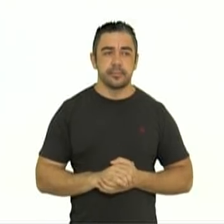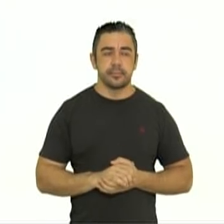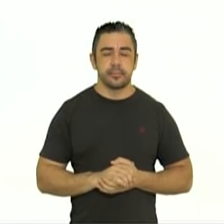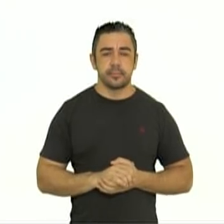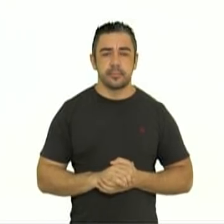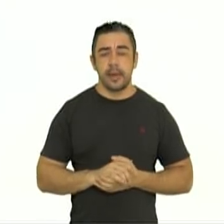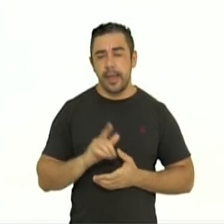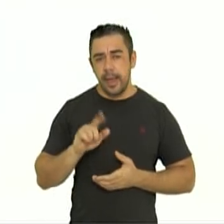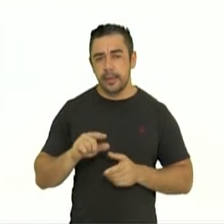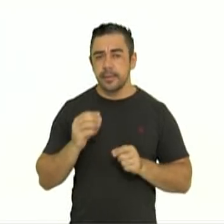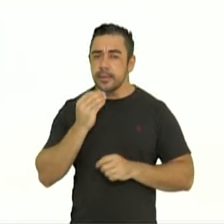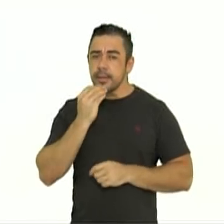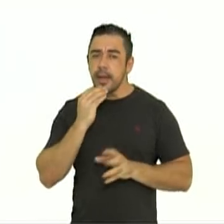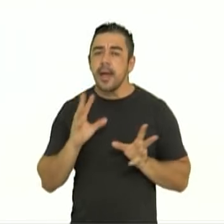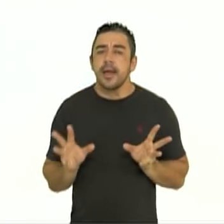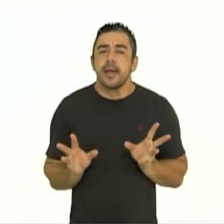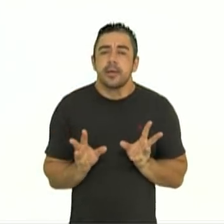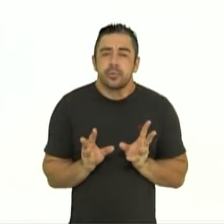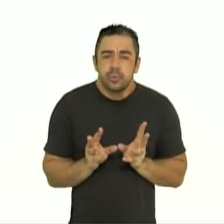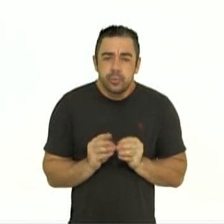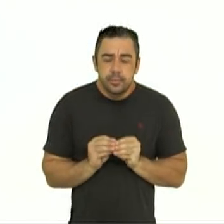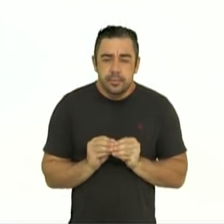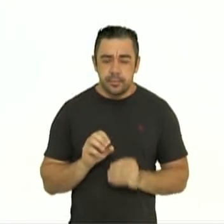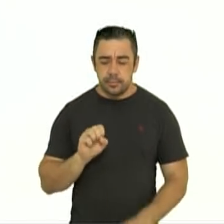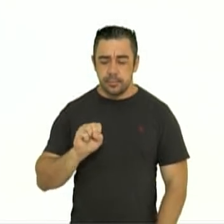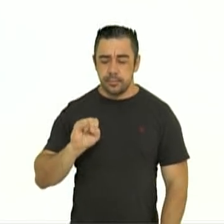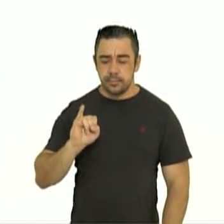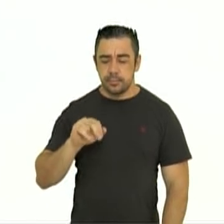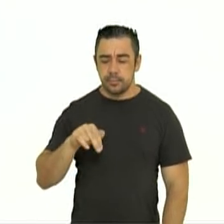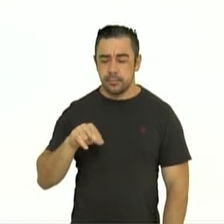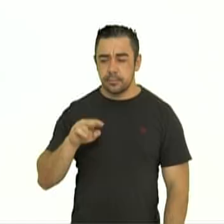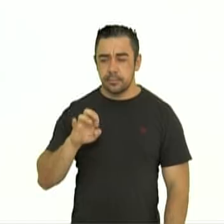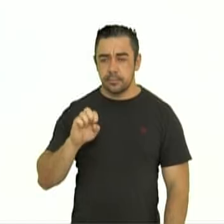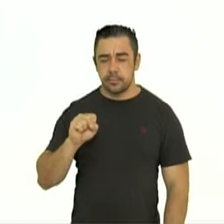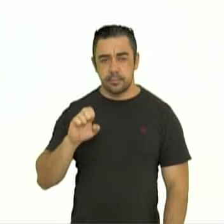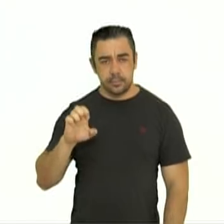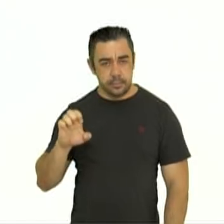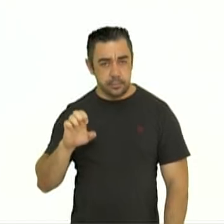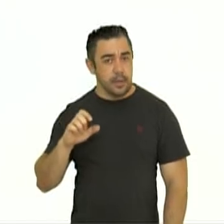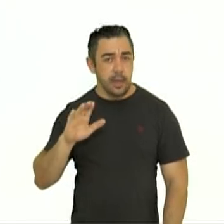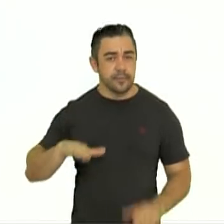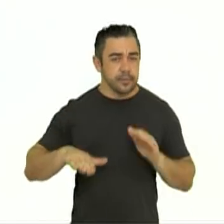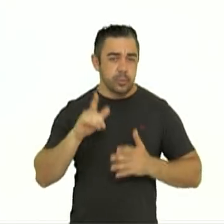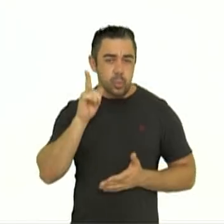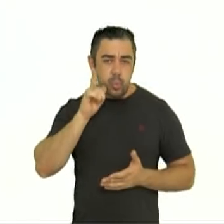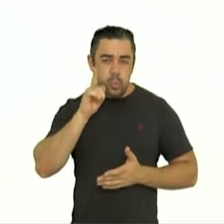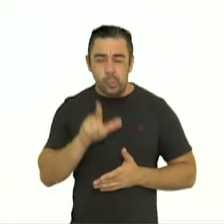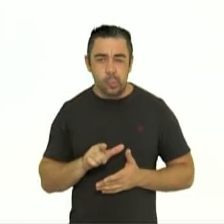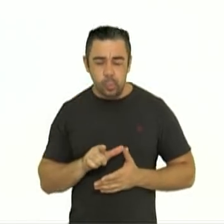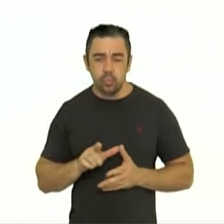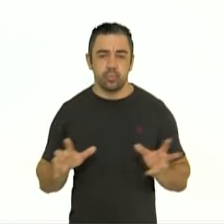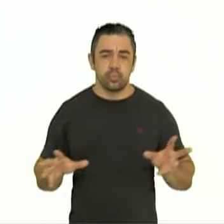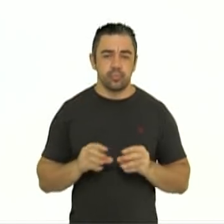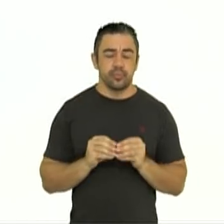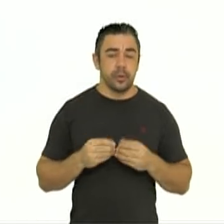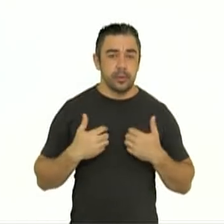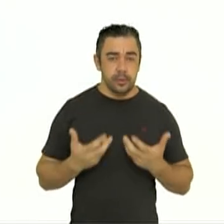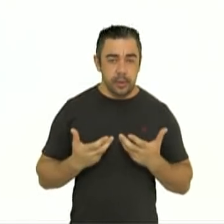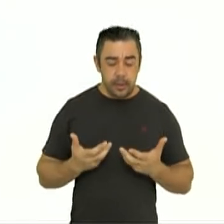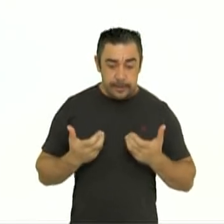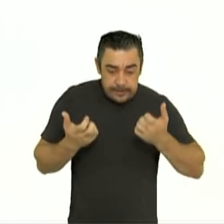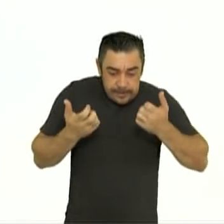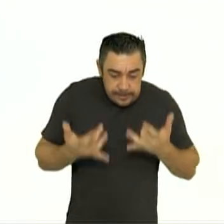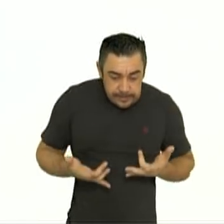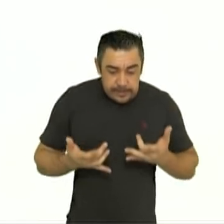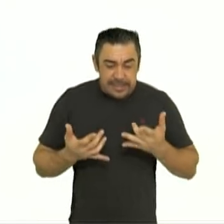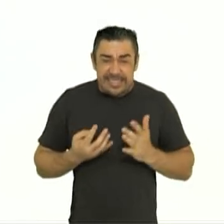A capacidade de síntese. Às vezes nós não conseguimos sintetizar ali aquilo que queremos dizer, e o